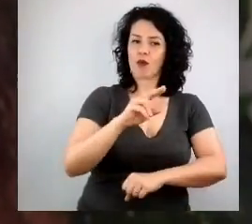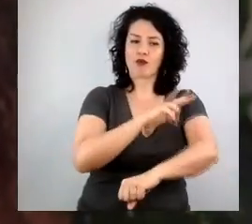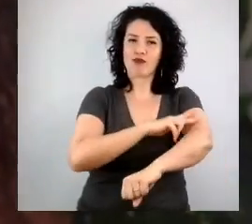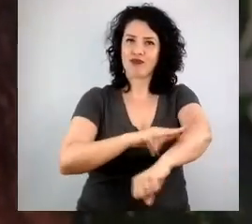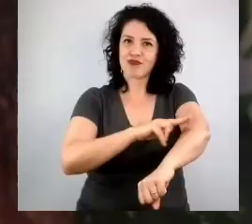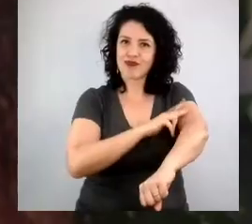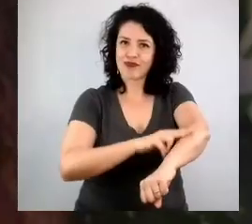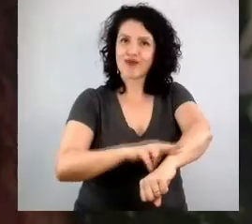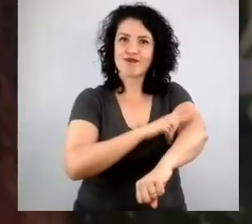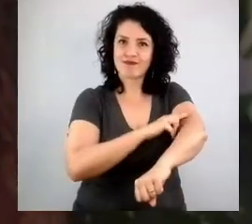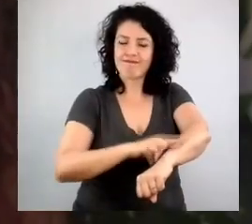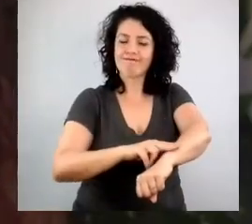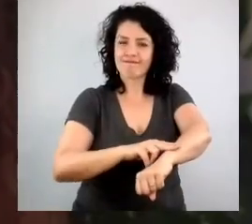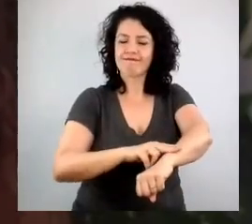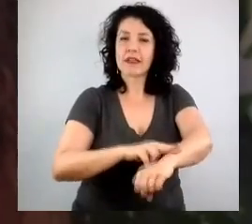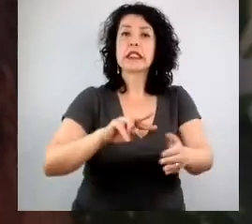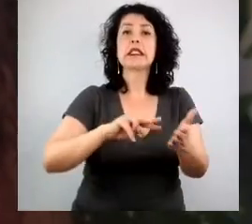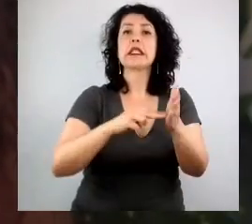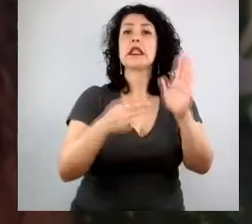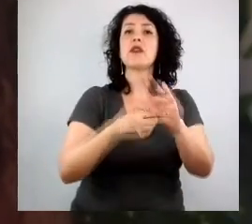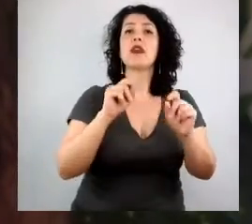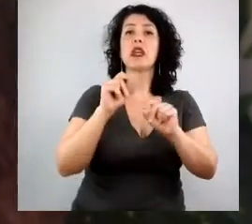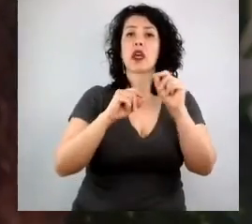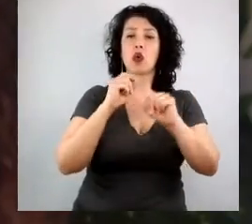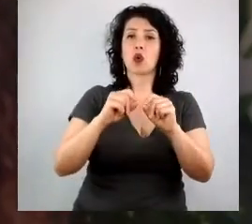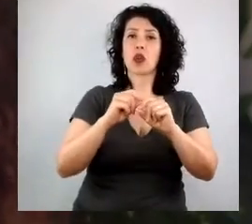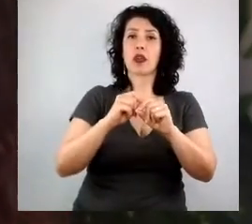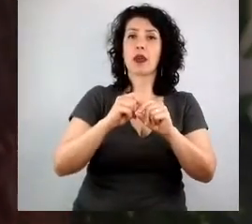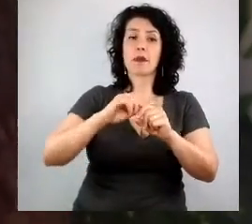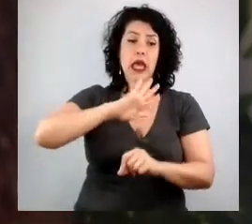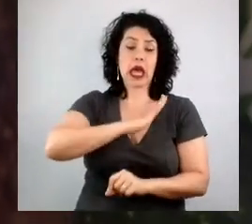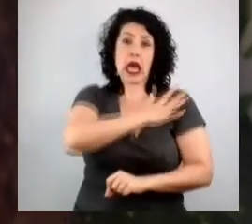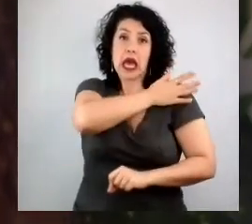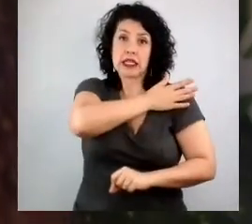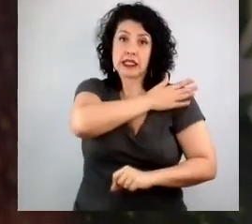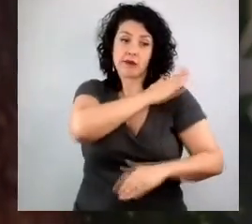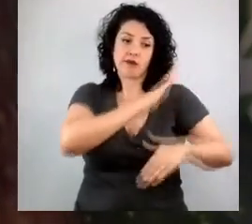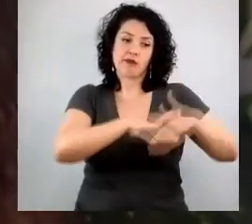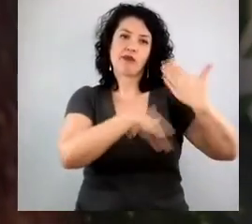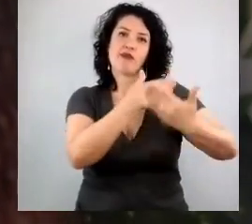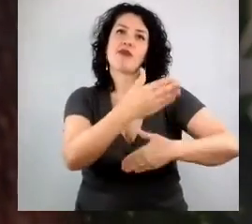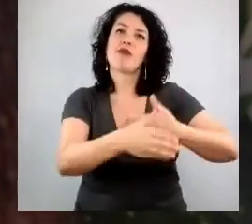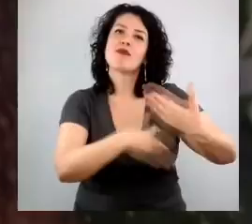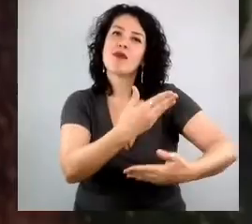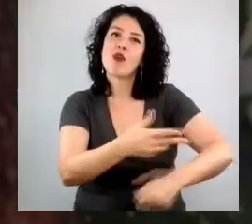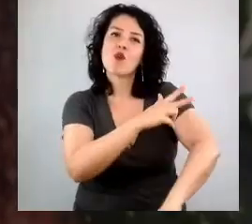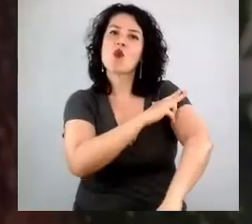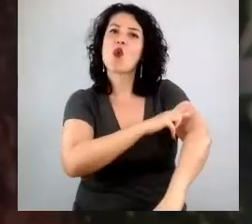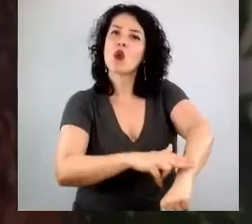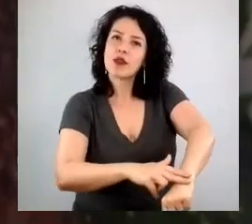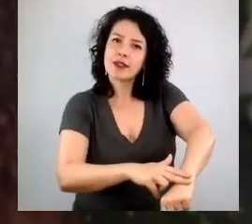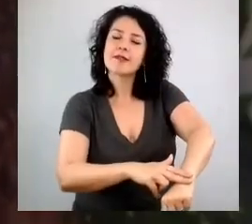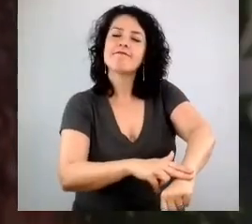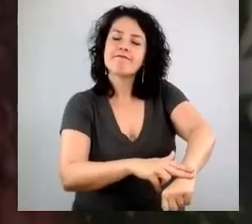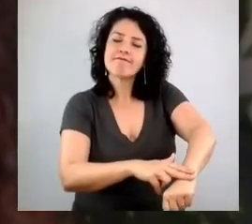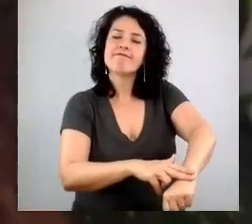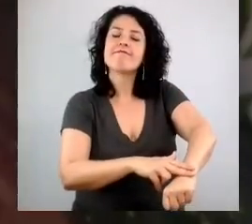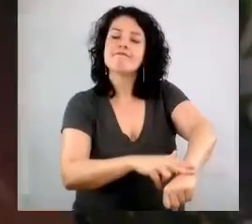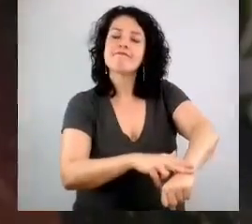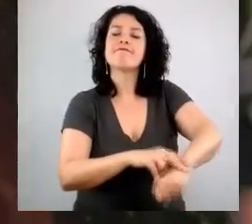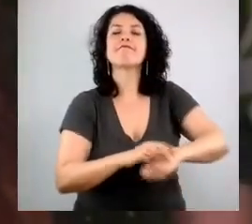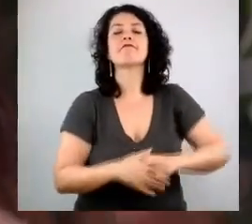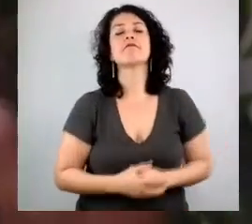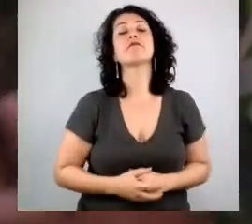ré, né, e posso afirmar que por algum tempo, e até hoje, eu uso até de estratégias